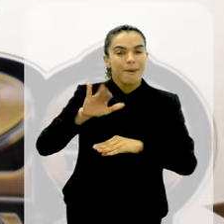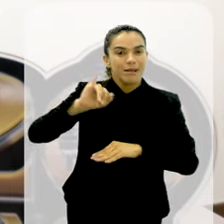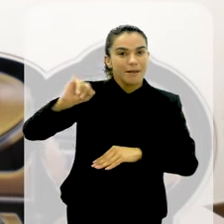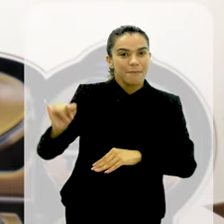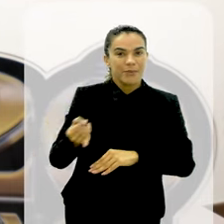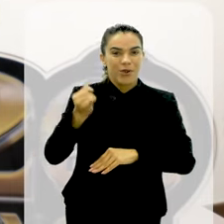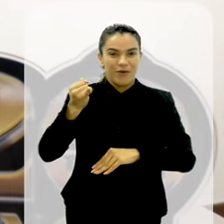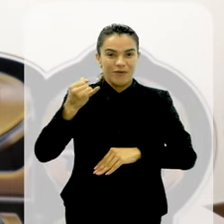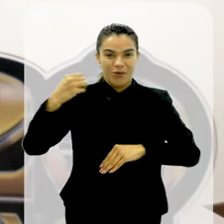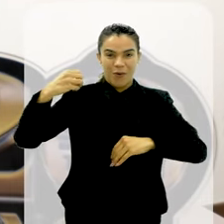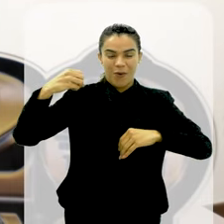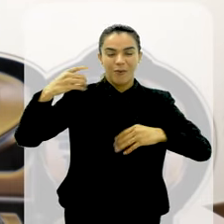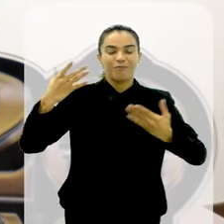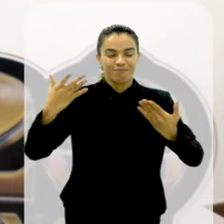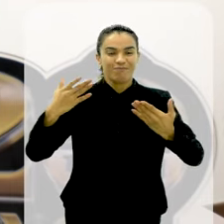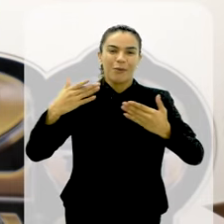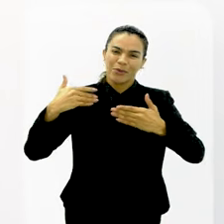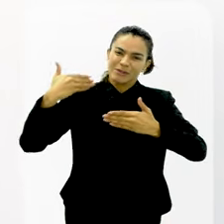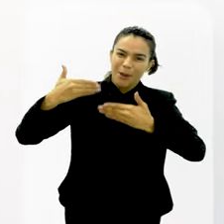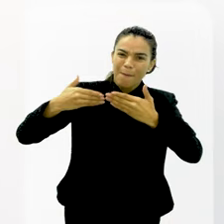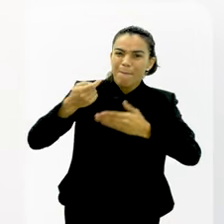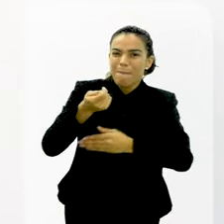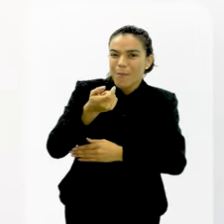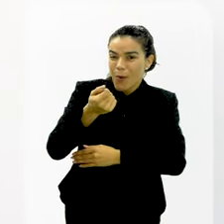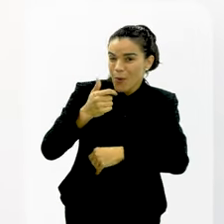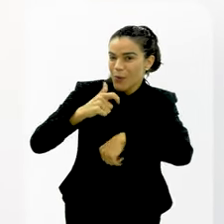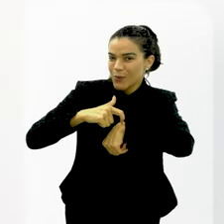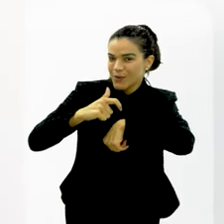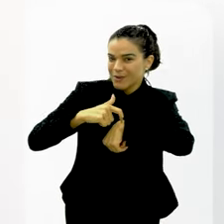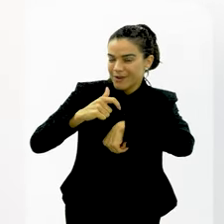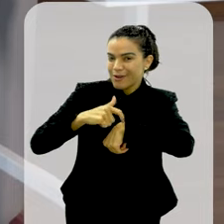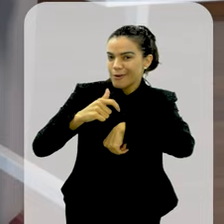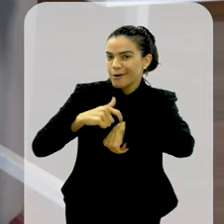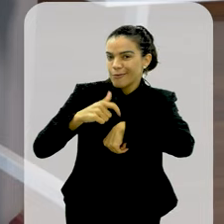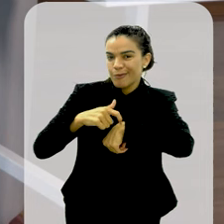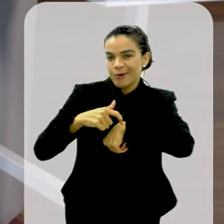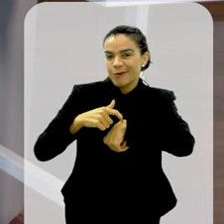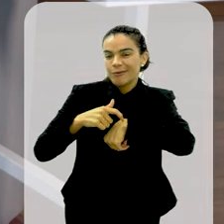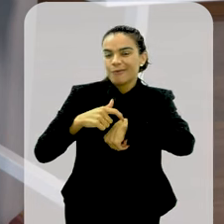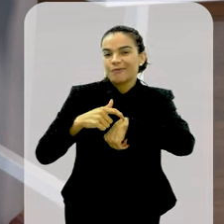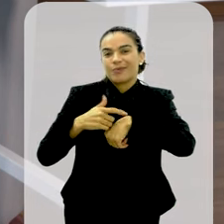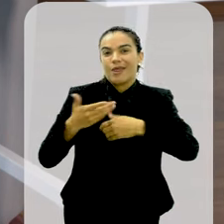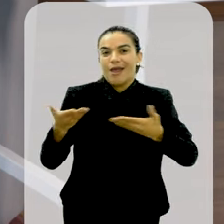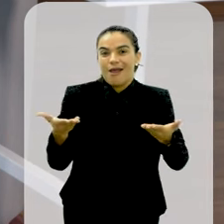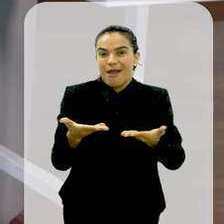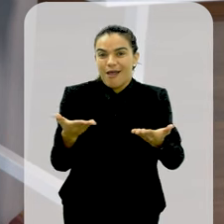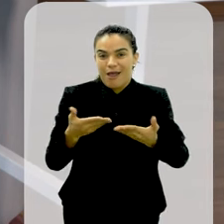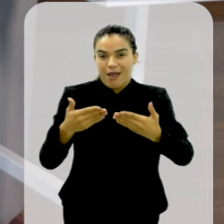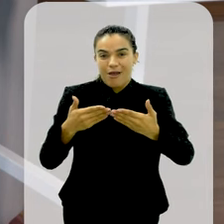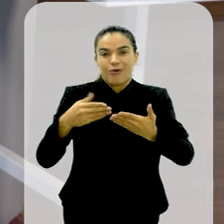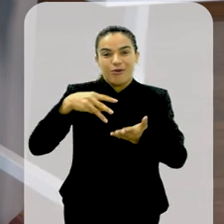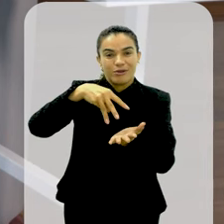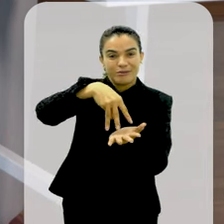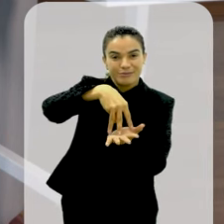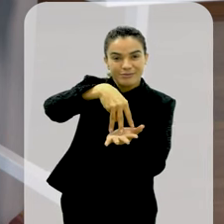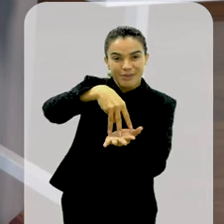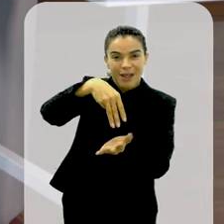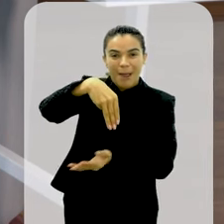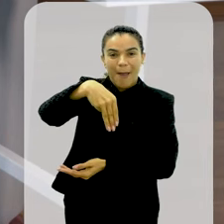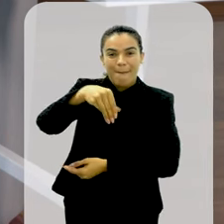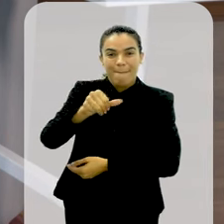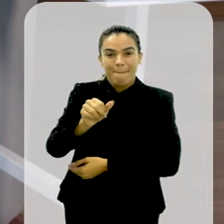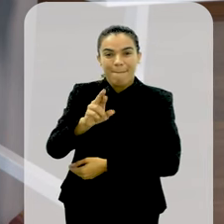o novo recurso, né? Isso já vem de pouco tempo, é importante frisar para o público, que agora a Marquês de